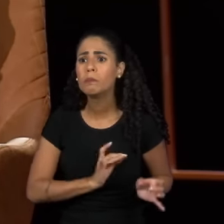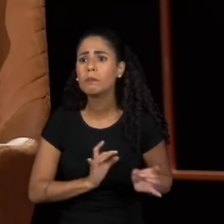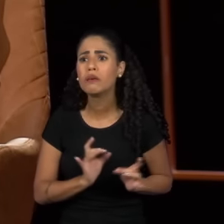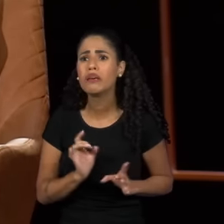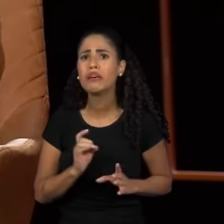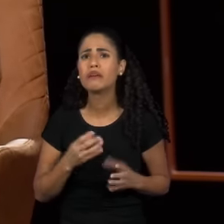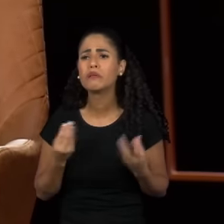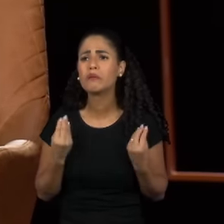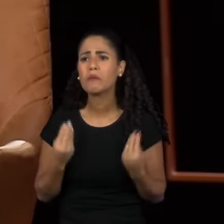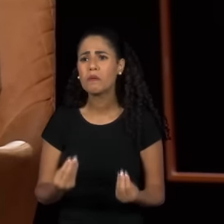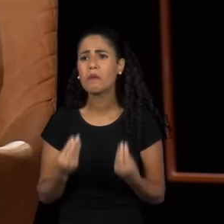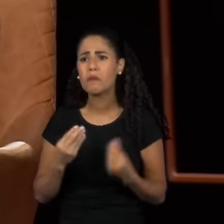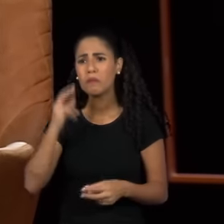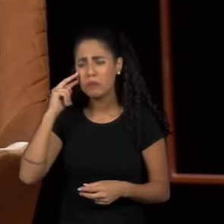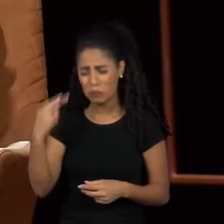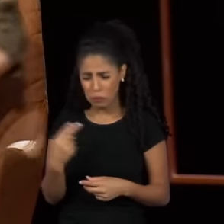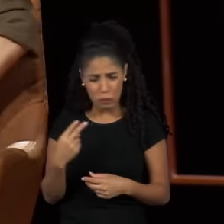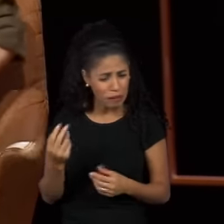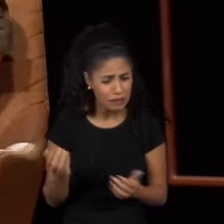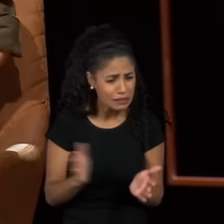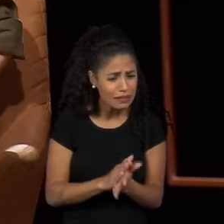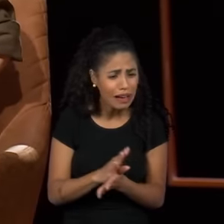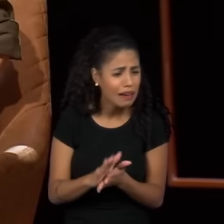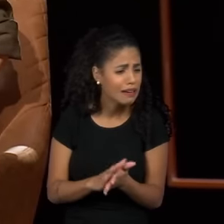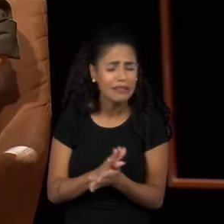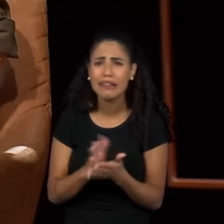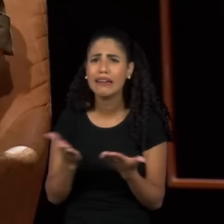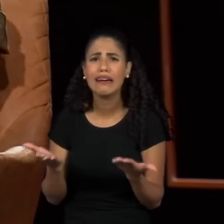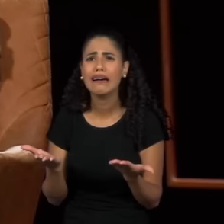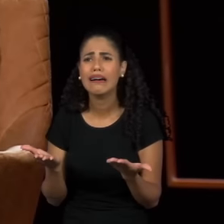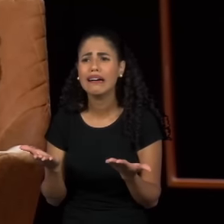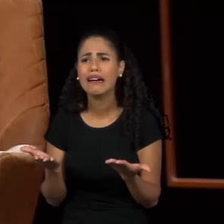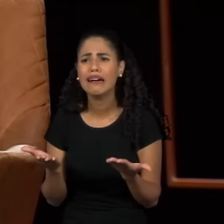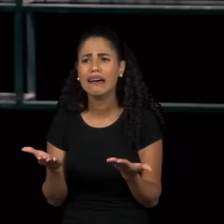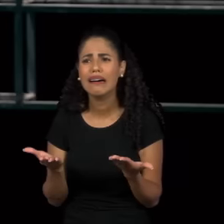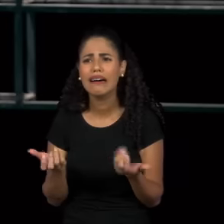nem olha para mim. E quando acabou, ele falou, uma merda!